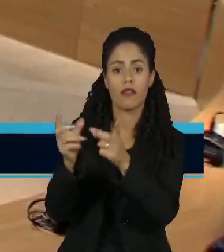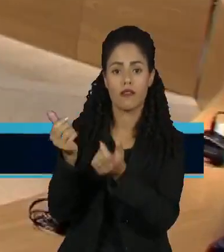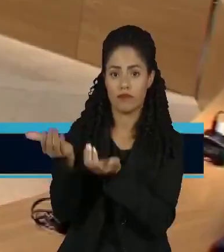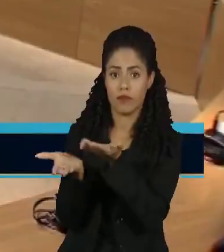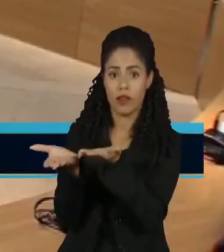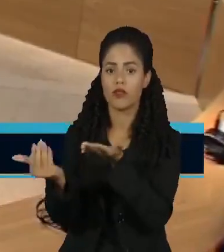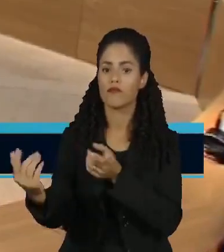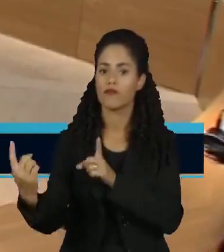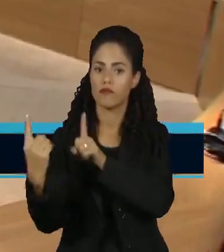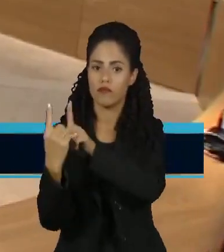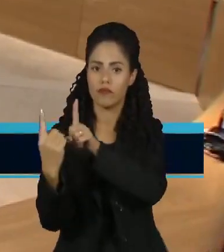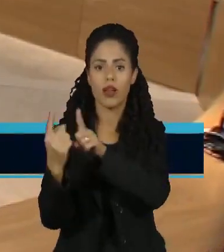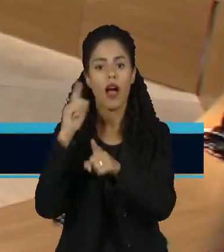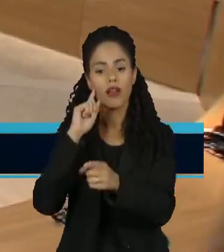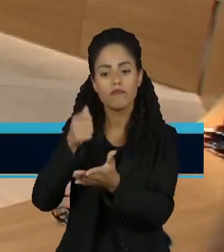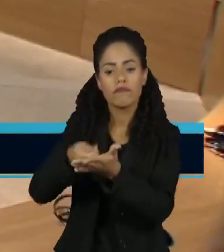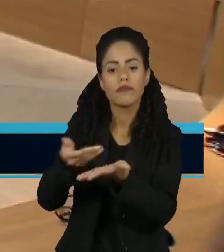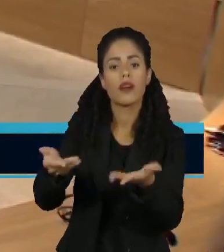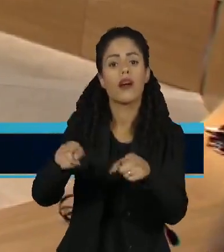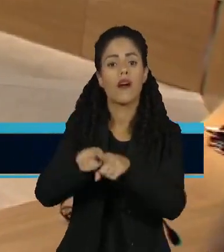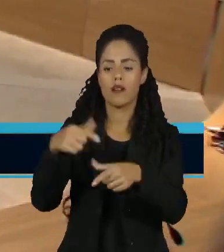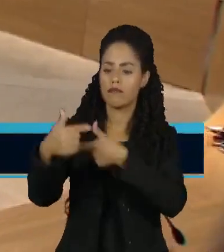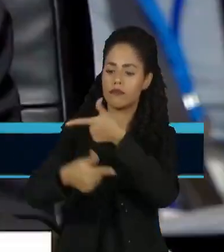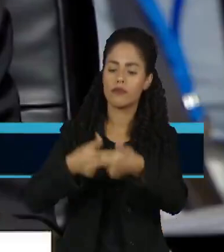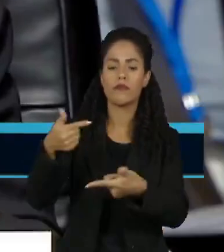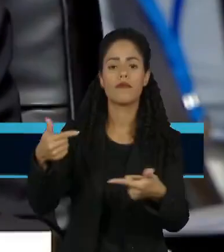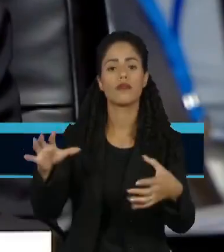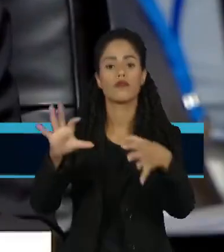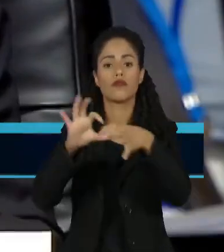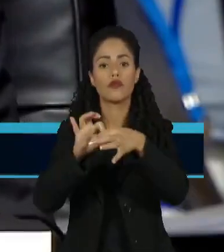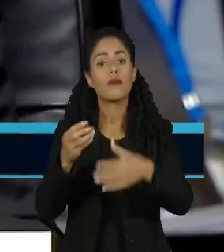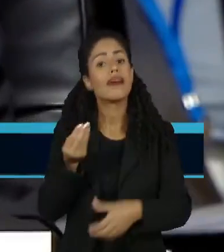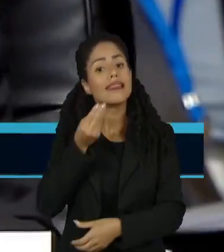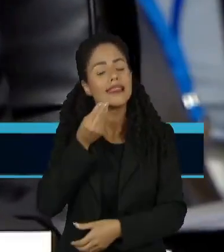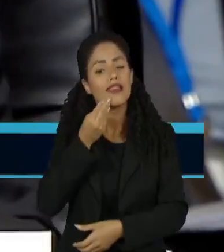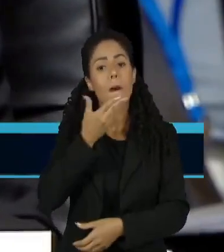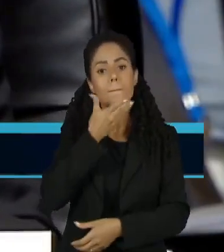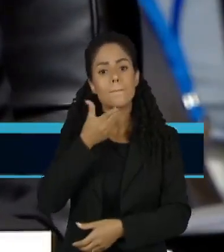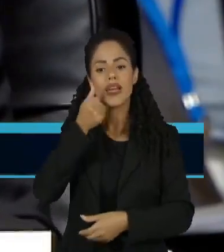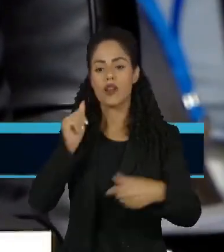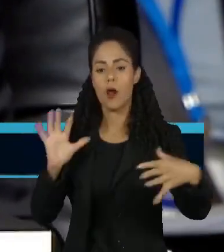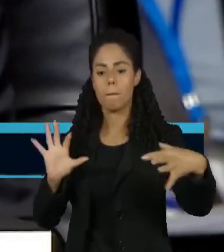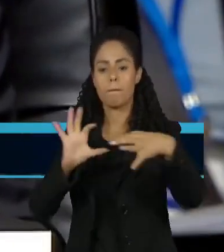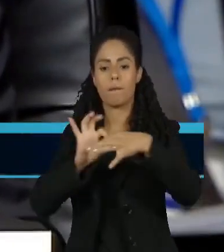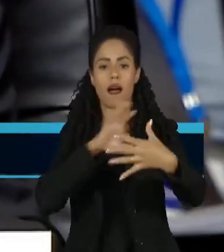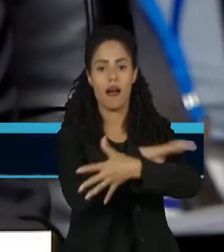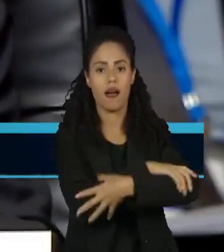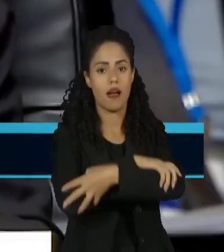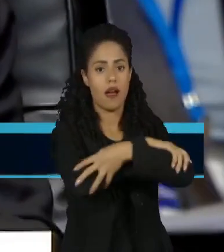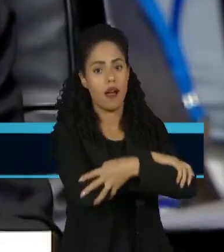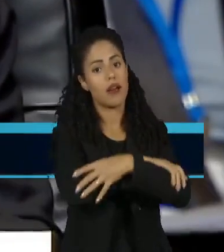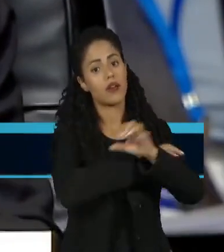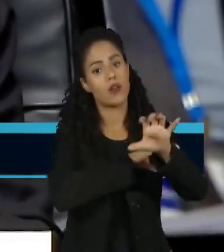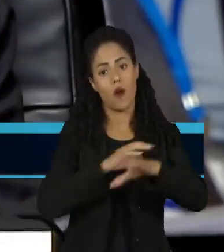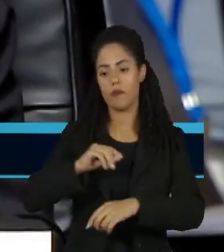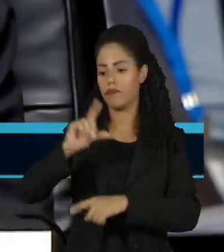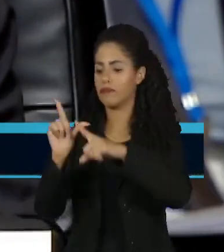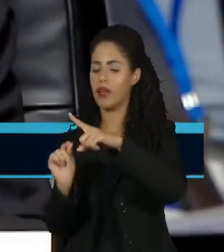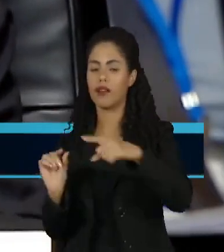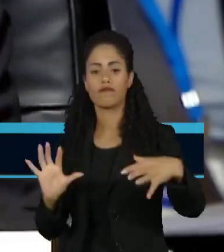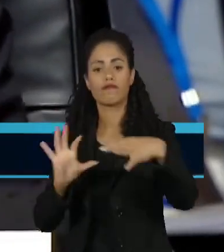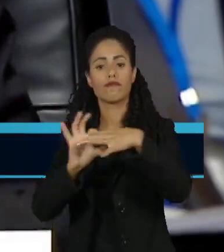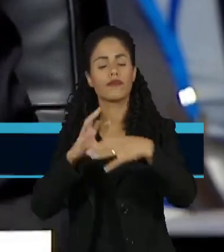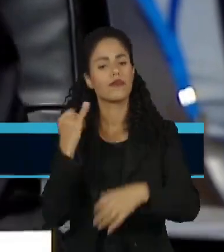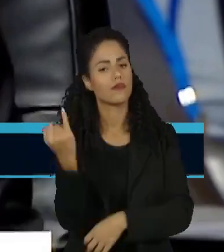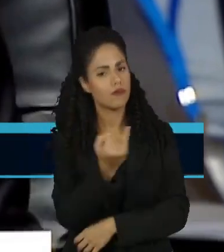Serviços, cobrou por esse trabalho em conjunto para melhorar a infraestrutura entre os países do Mercosul. Tão